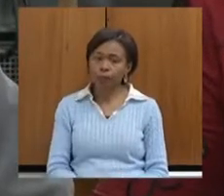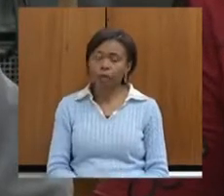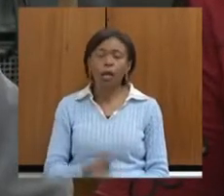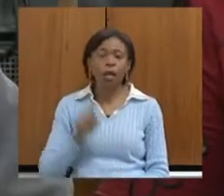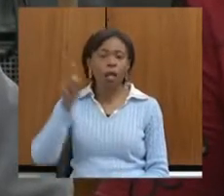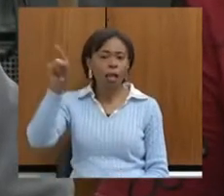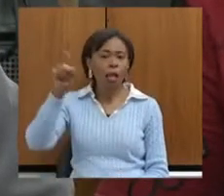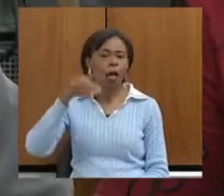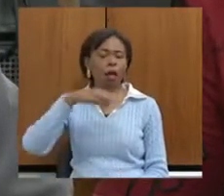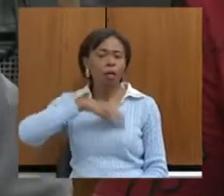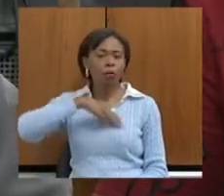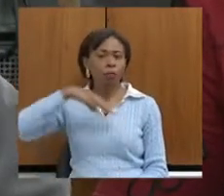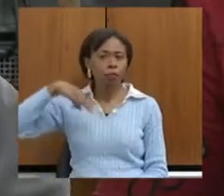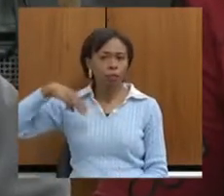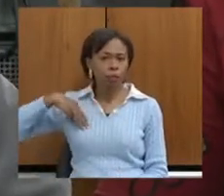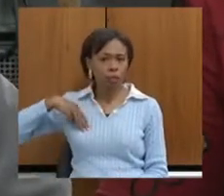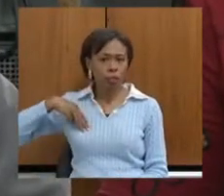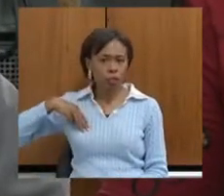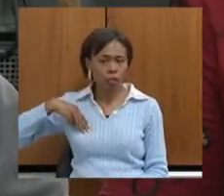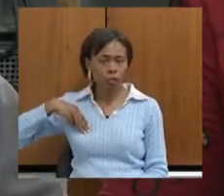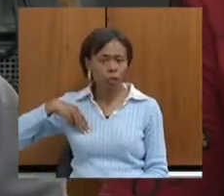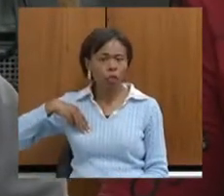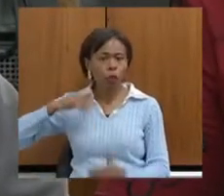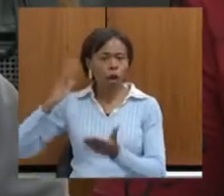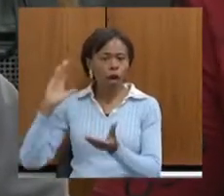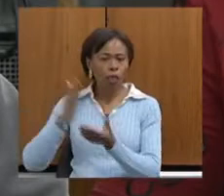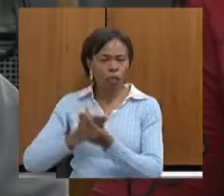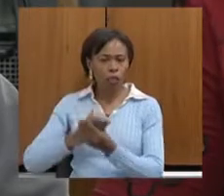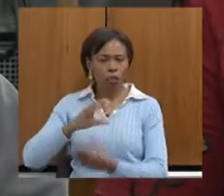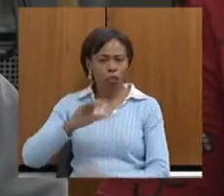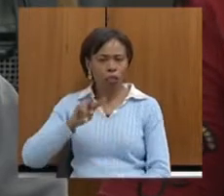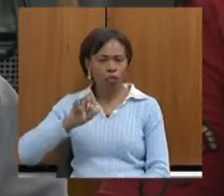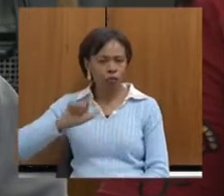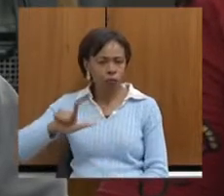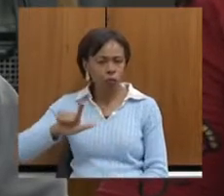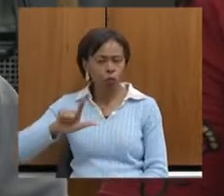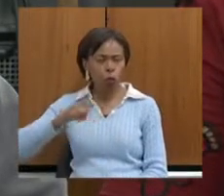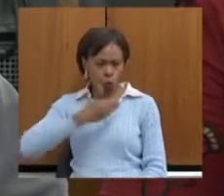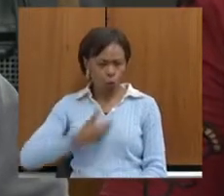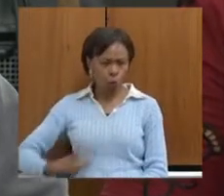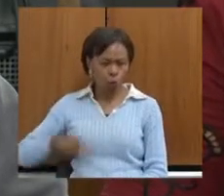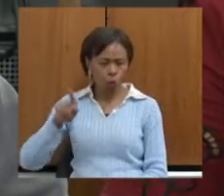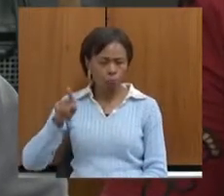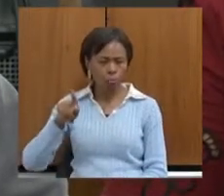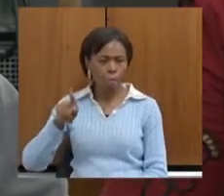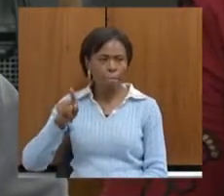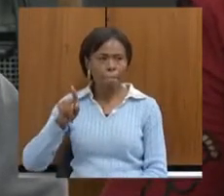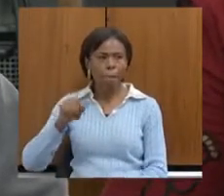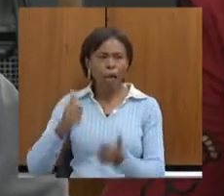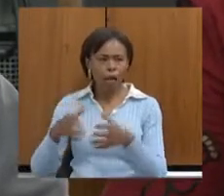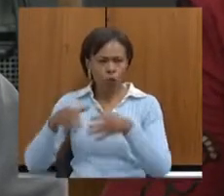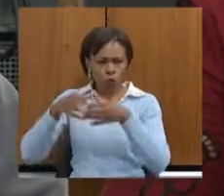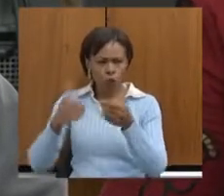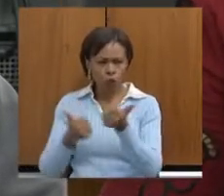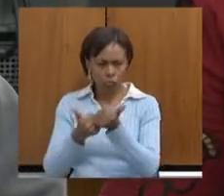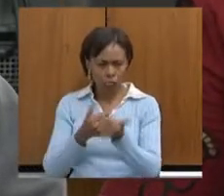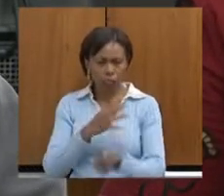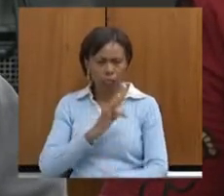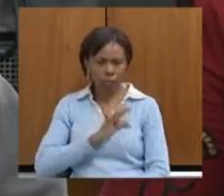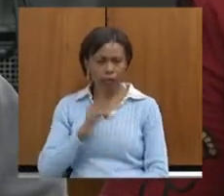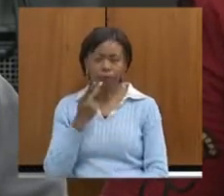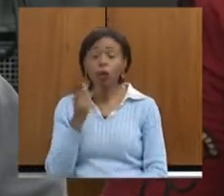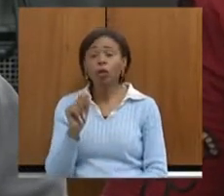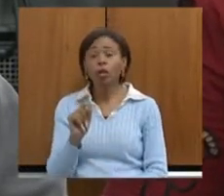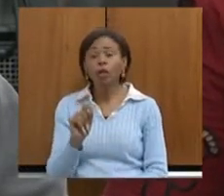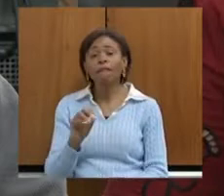que é importante que é peabc trás como direito Assessoria Técnica né porque lá em